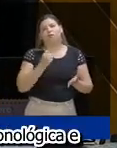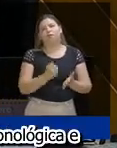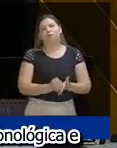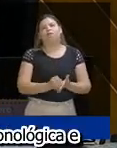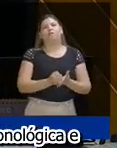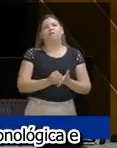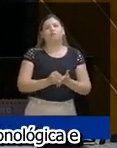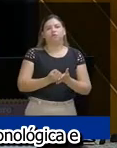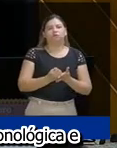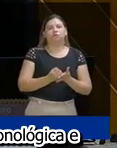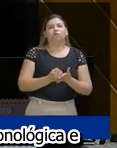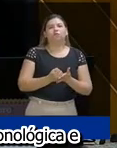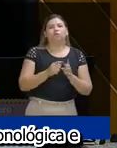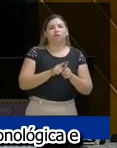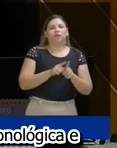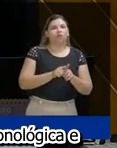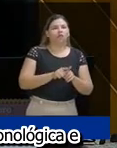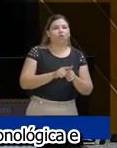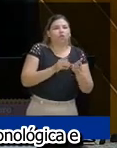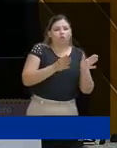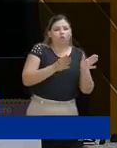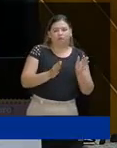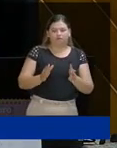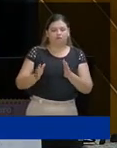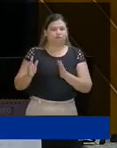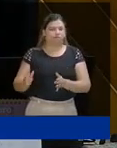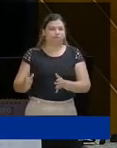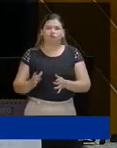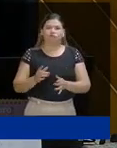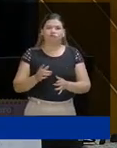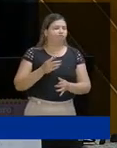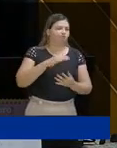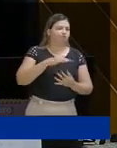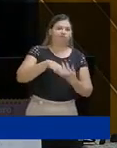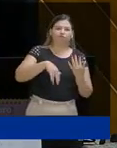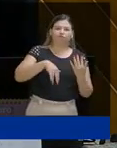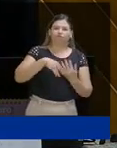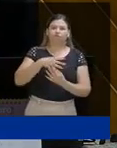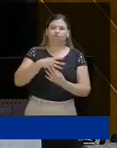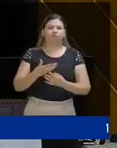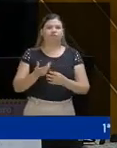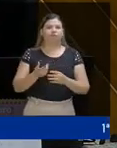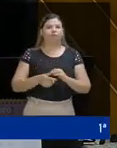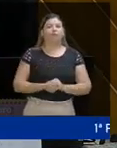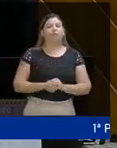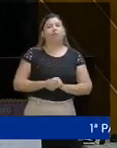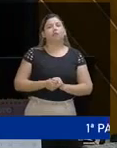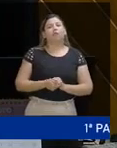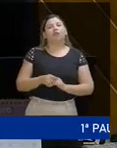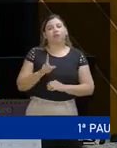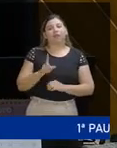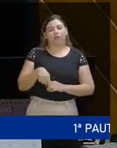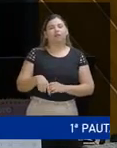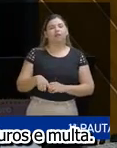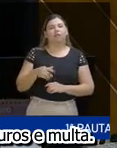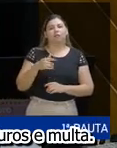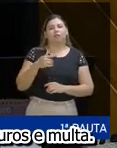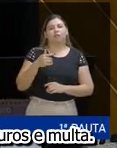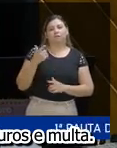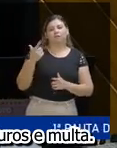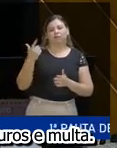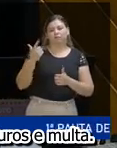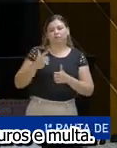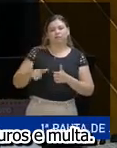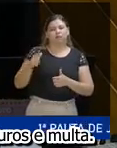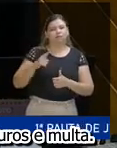protocolados em sequência cronológica e uma falha material. É uma falha material. Se utilizou